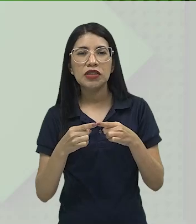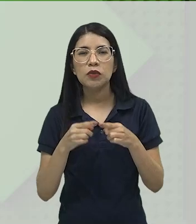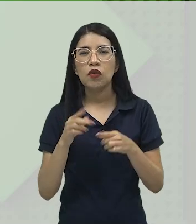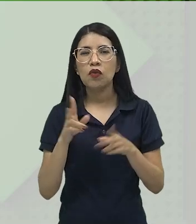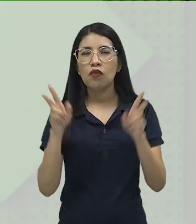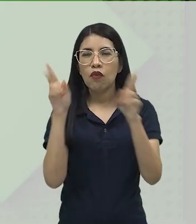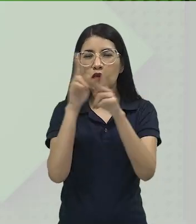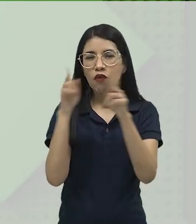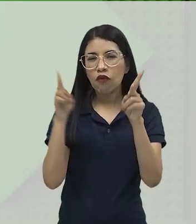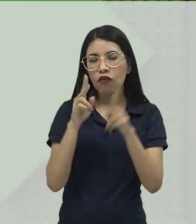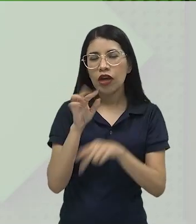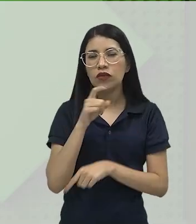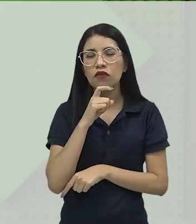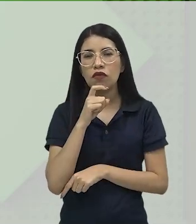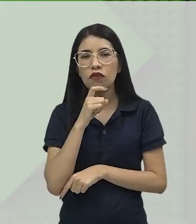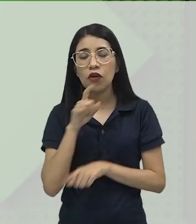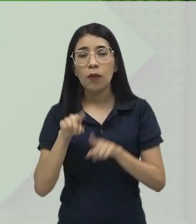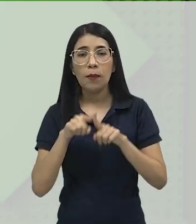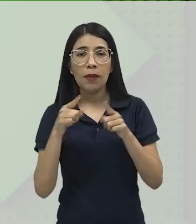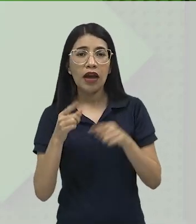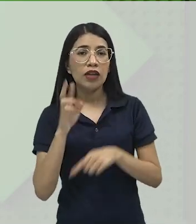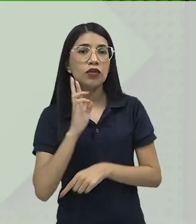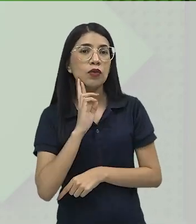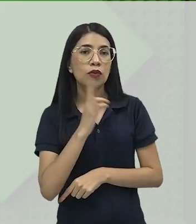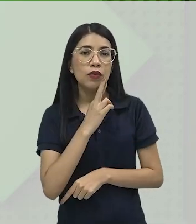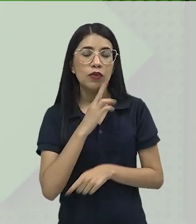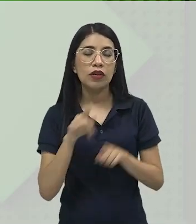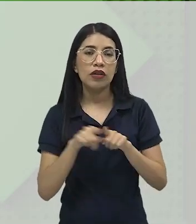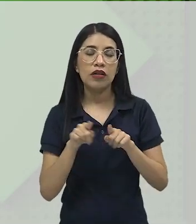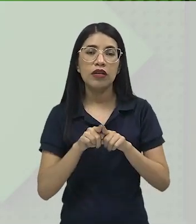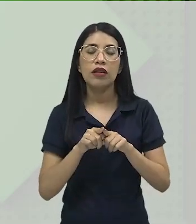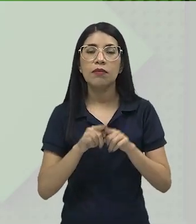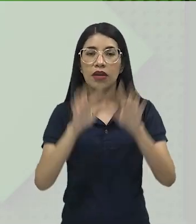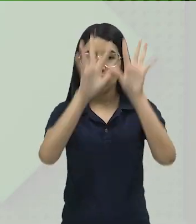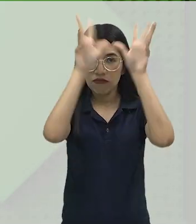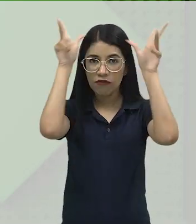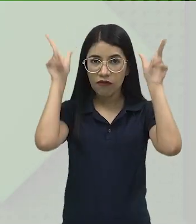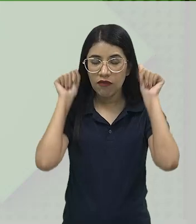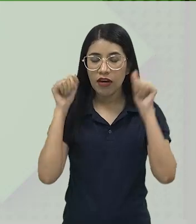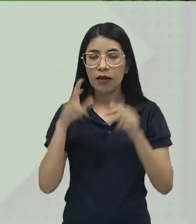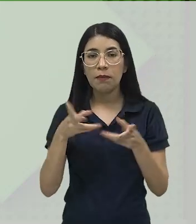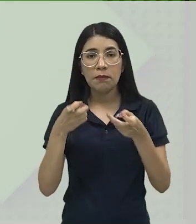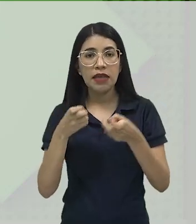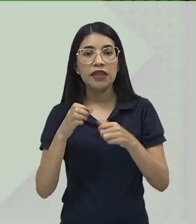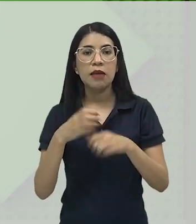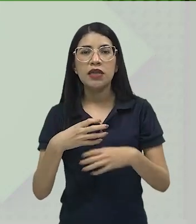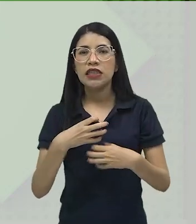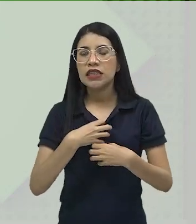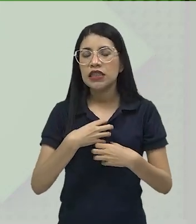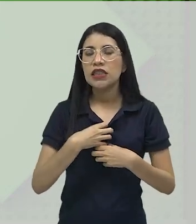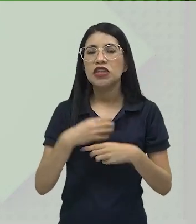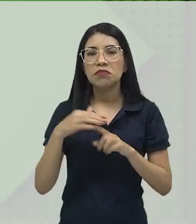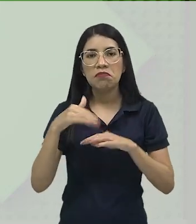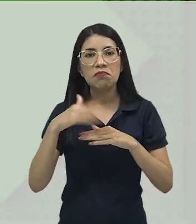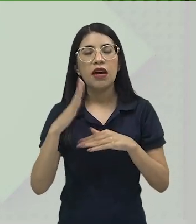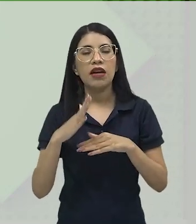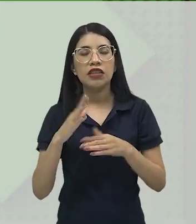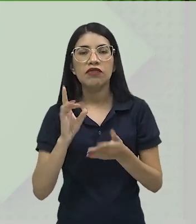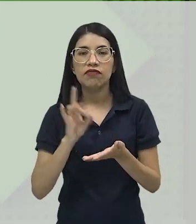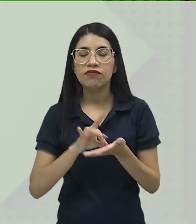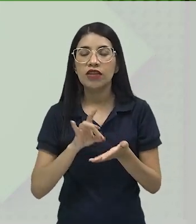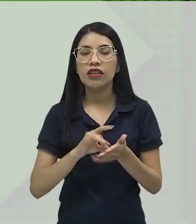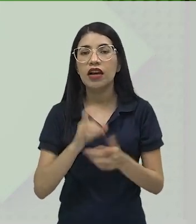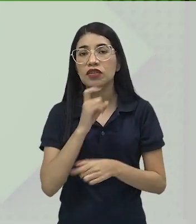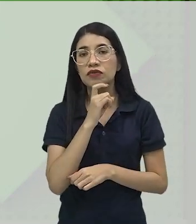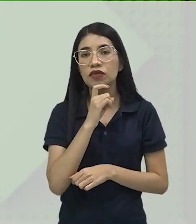ventinho frio, né? Rondônia e Acre não, já percebe uma queda de temperatura real, certo? Por conta da friagem,